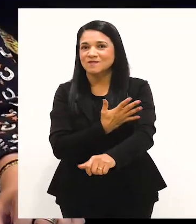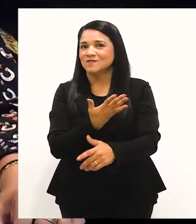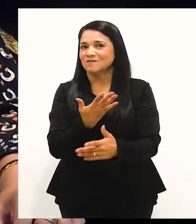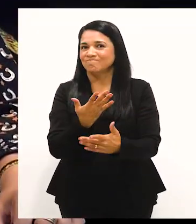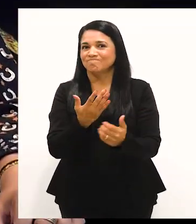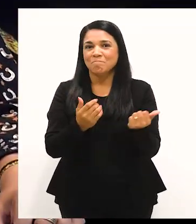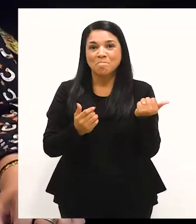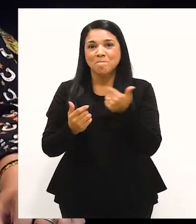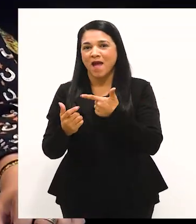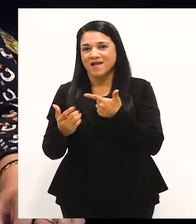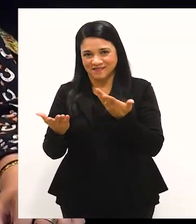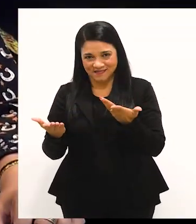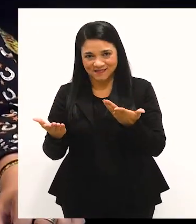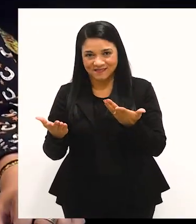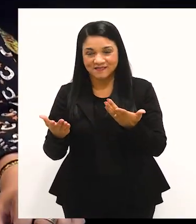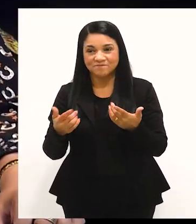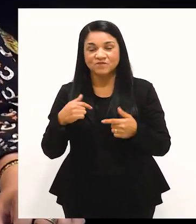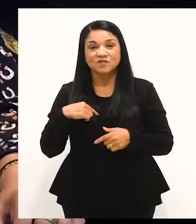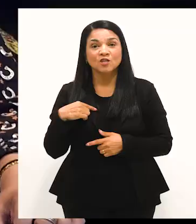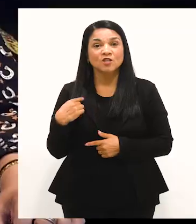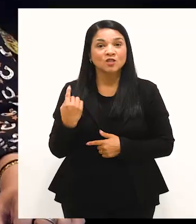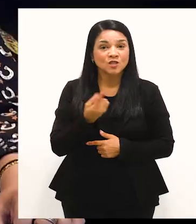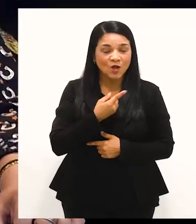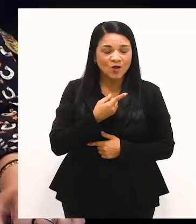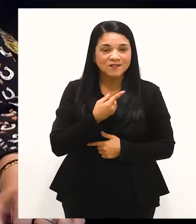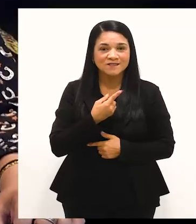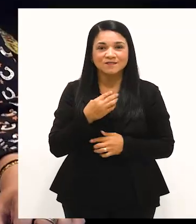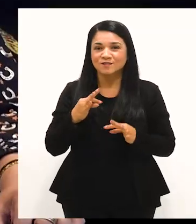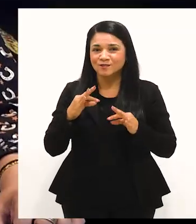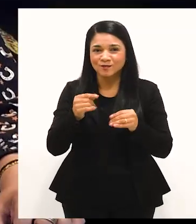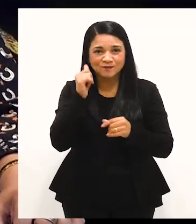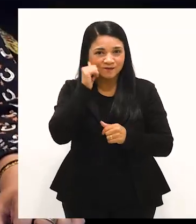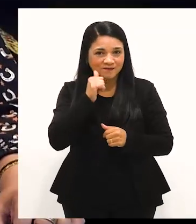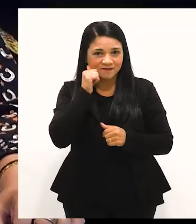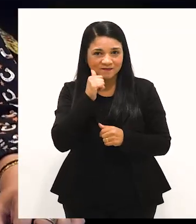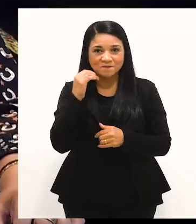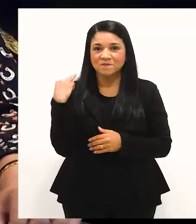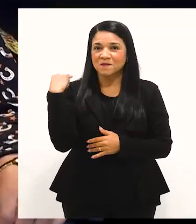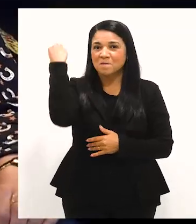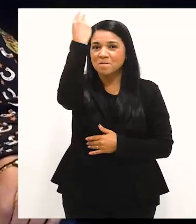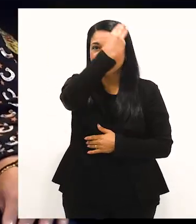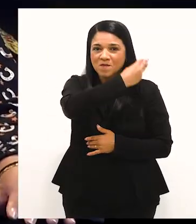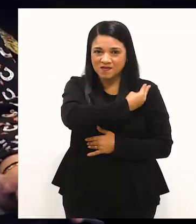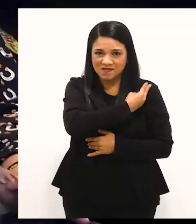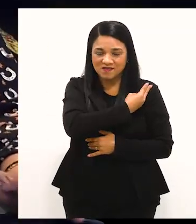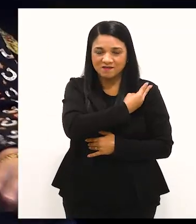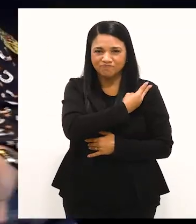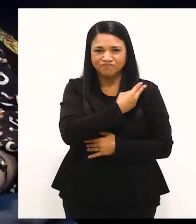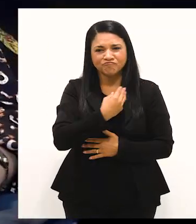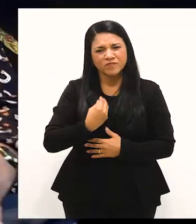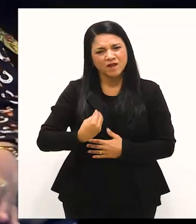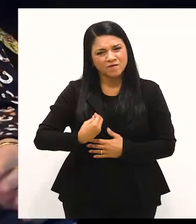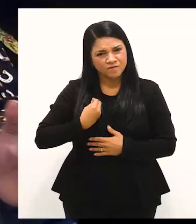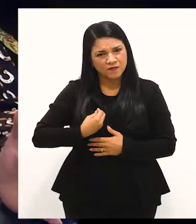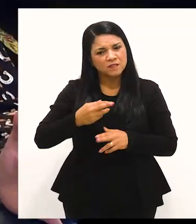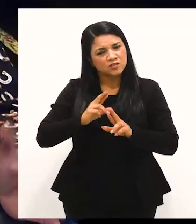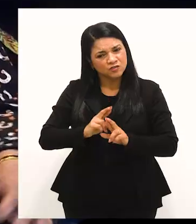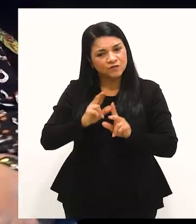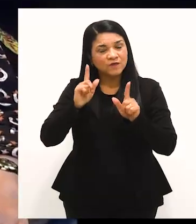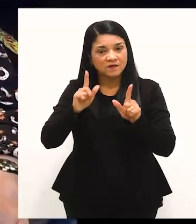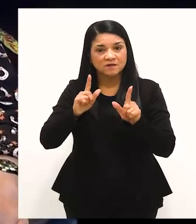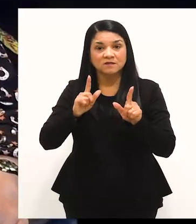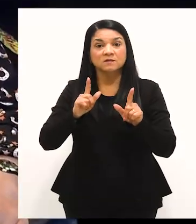a comoção é maior, né? Que todas nós somos Maria. Claro que resguardadas as